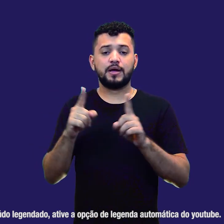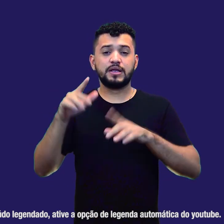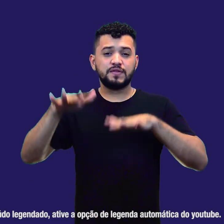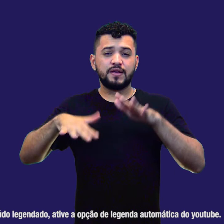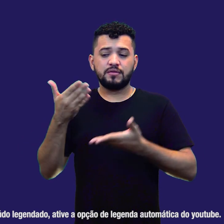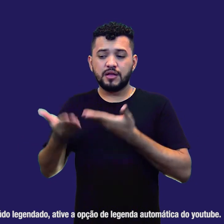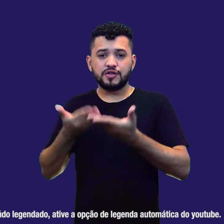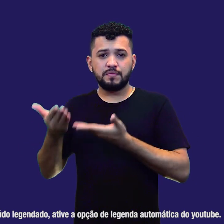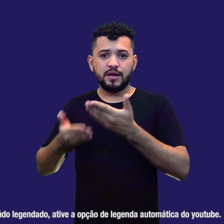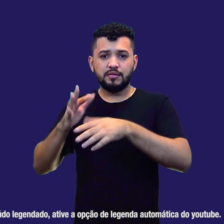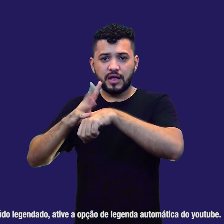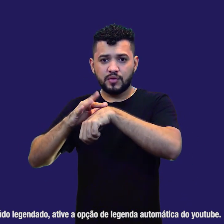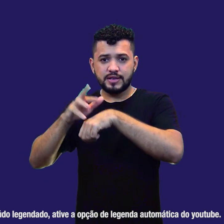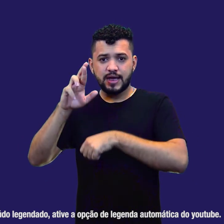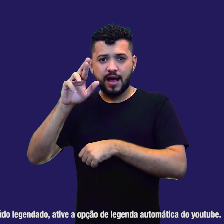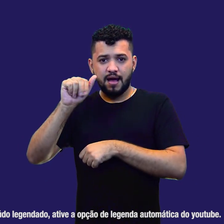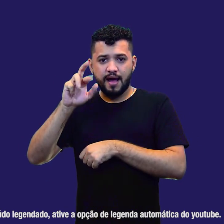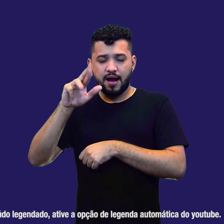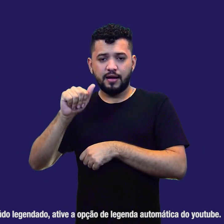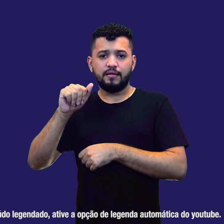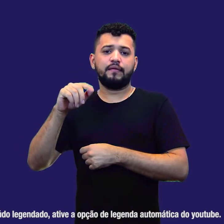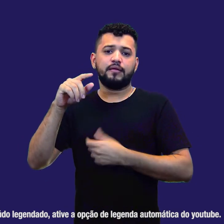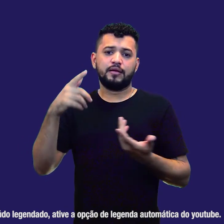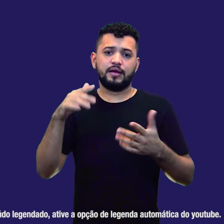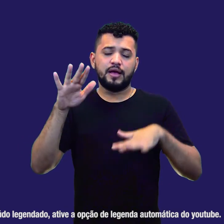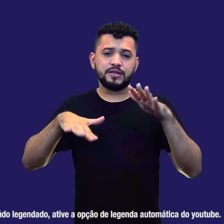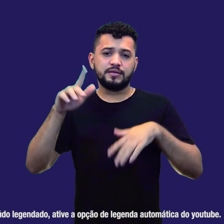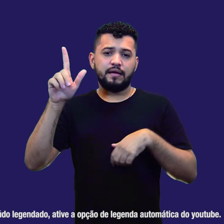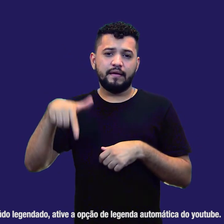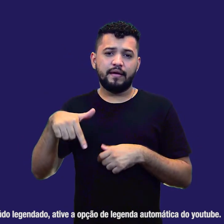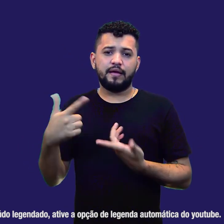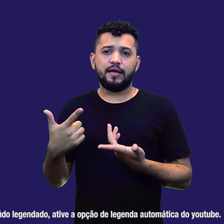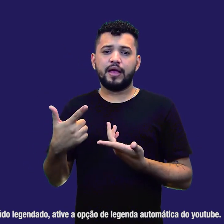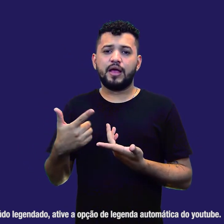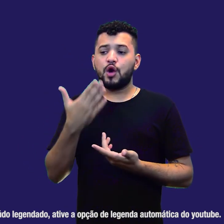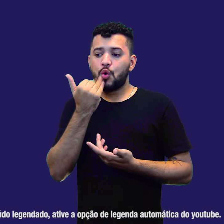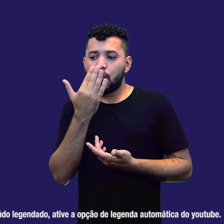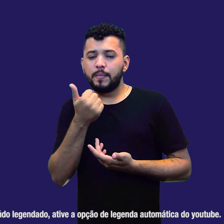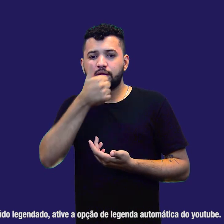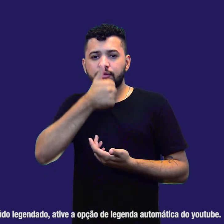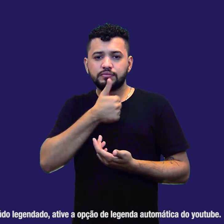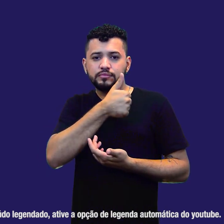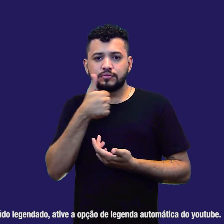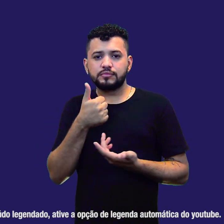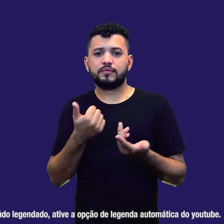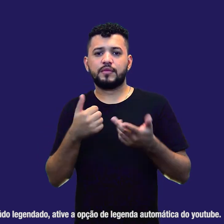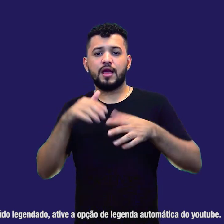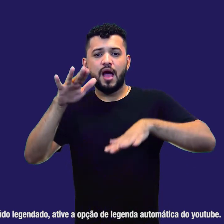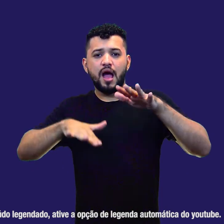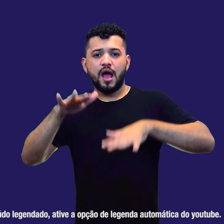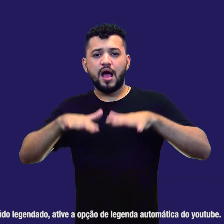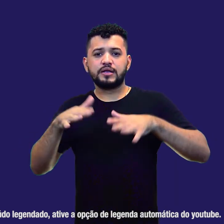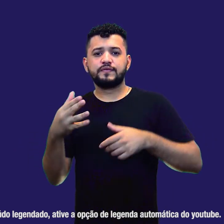dessa doença rara que você vai diagnosticar é uma dieta, é uma reposição de